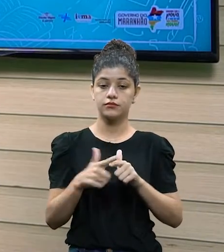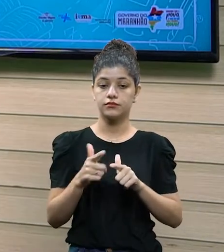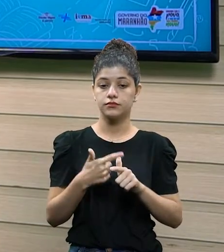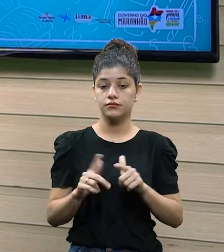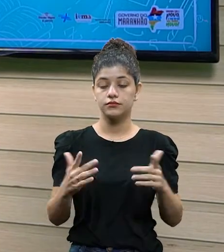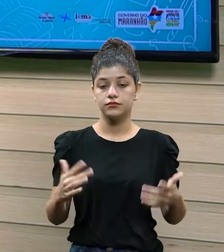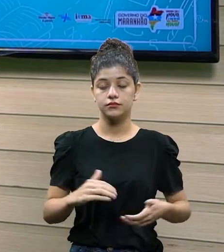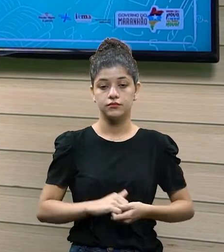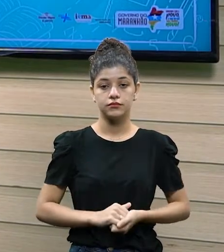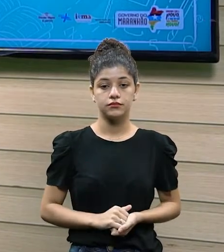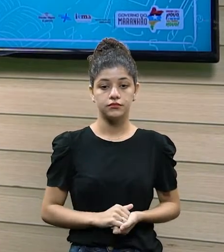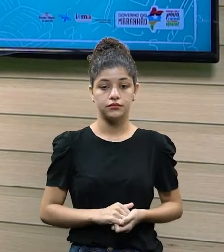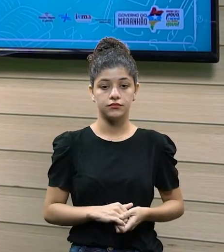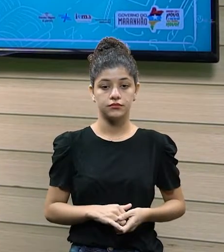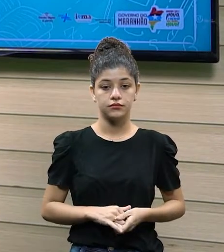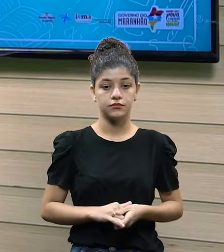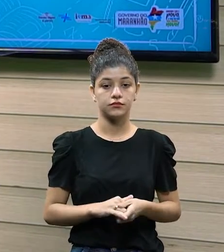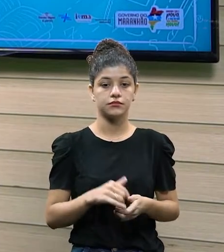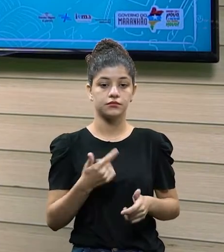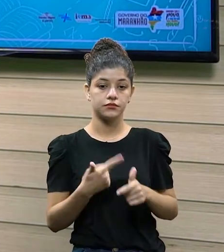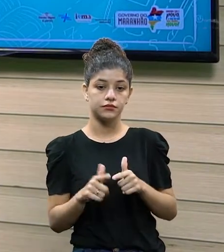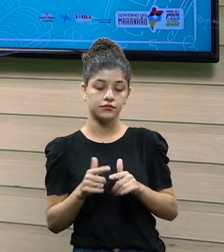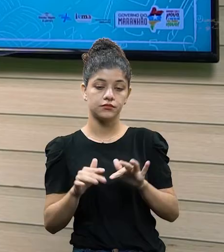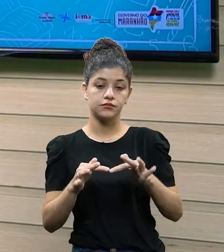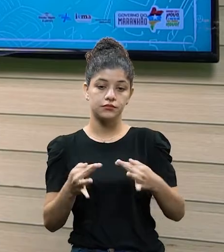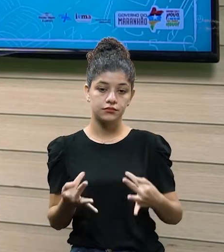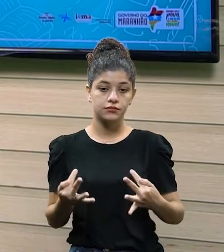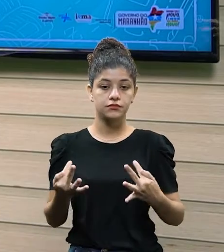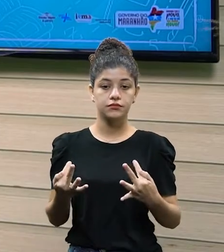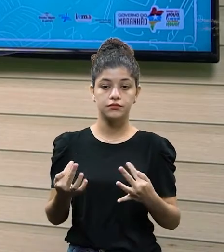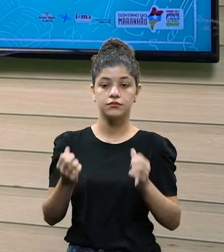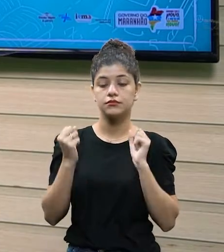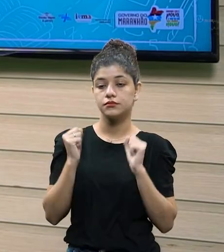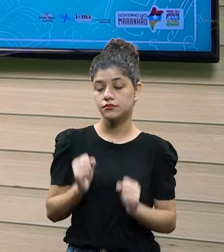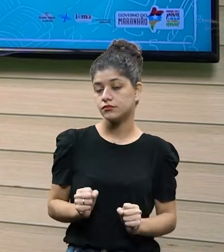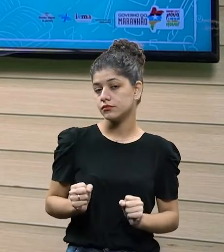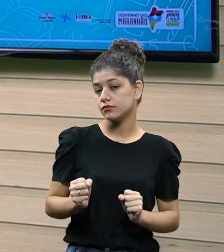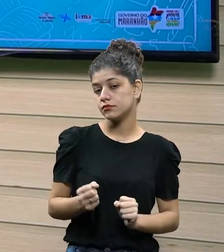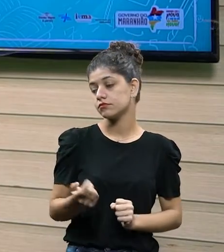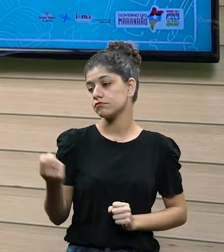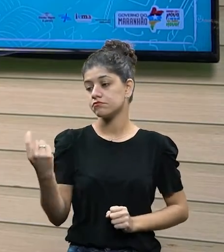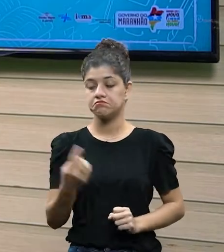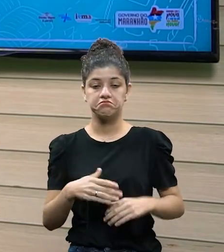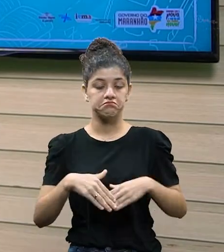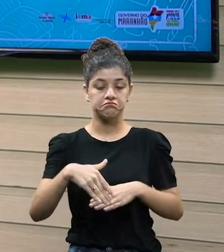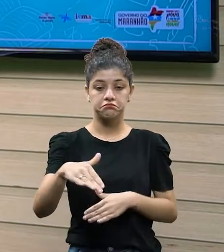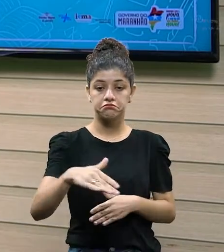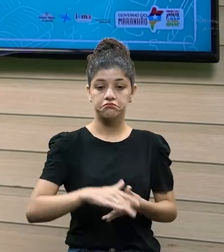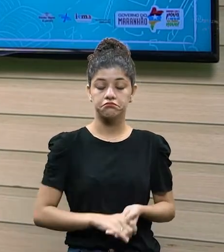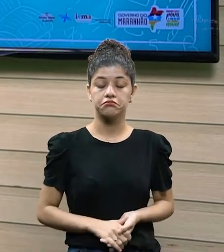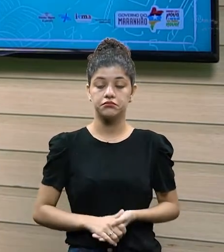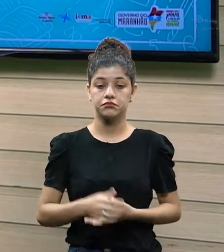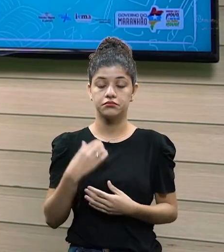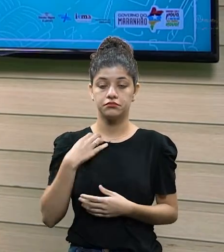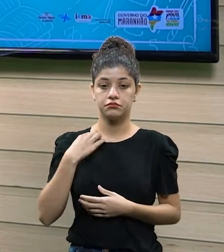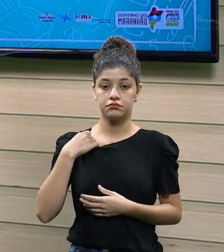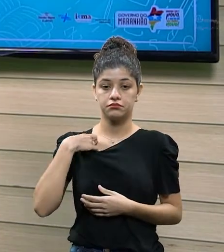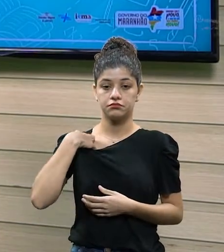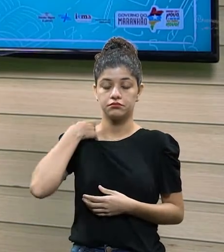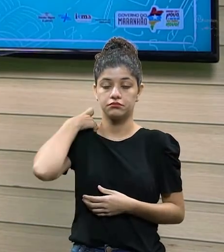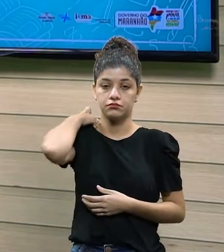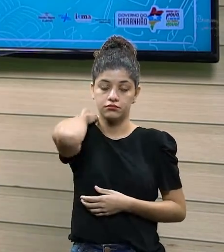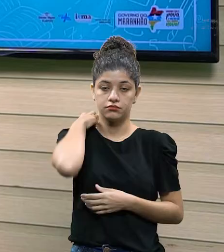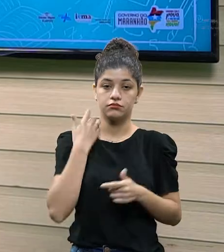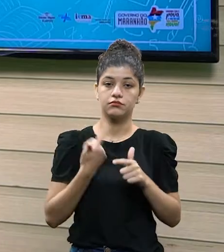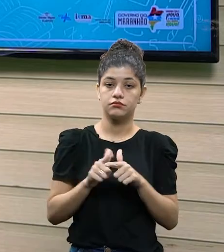pouco. Se ele for um problema simples, você acha que não é tão grave, você administra e segue em frente. Já que se você acha que ele é muito sério, muito